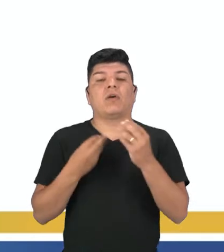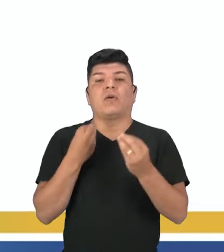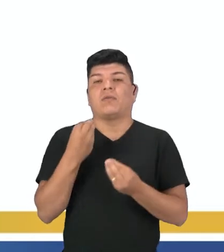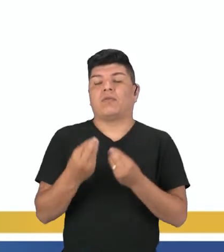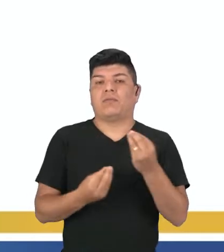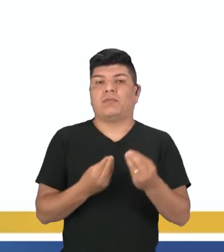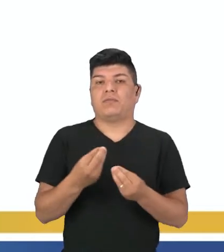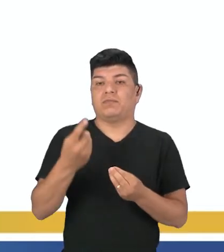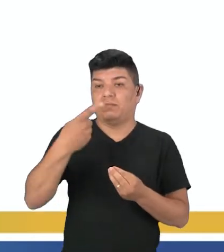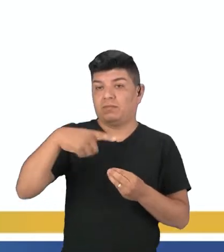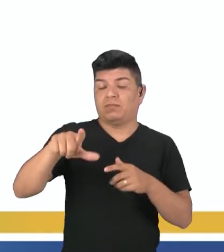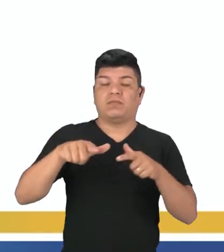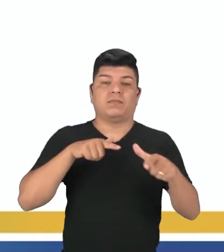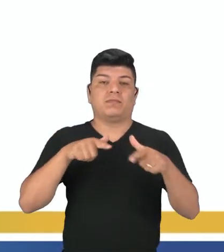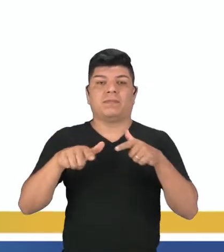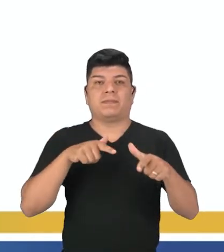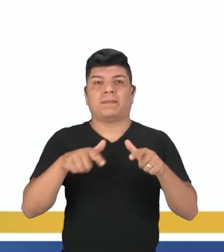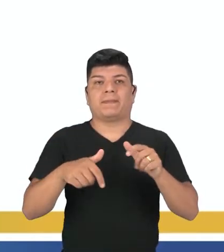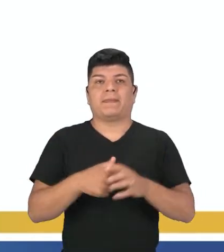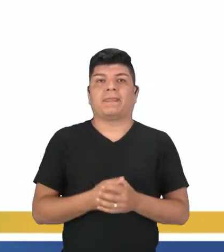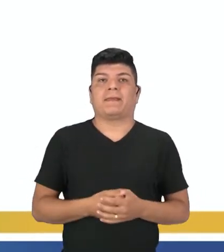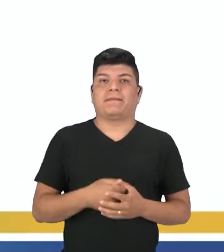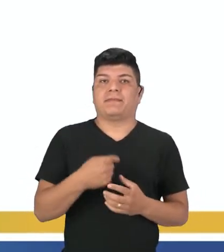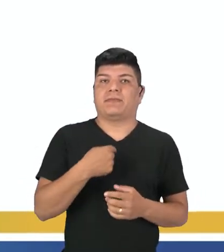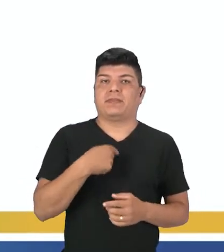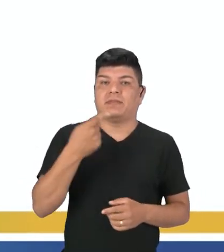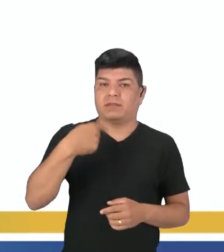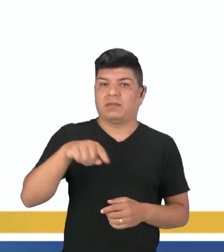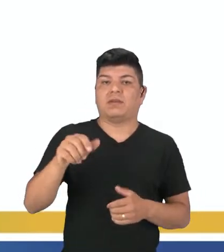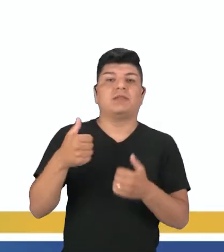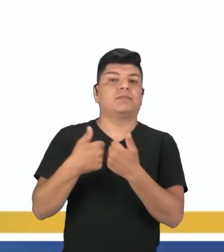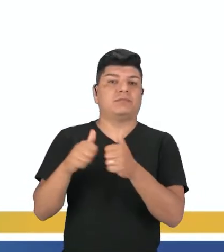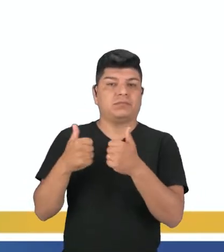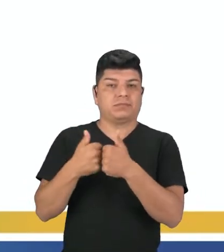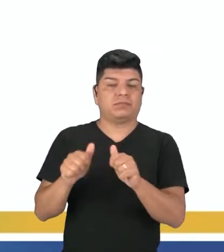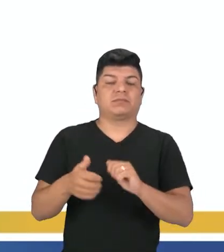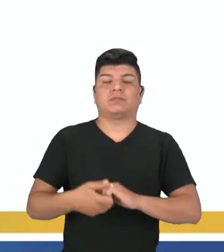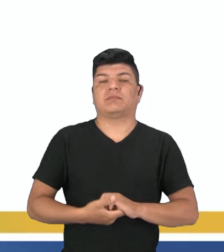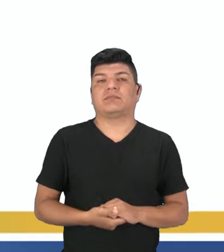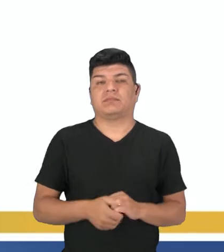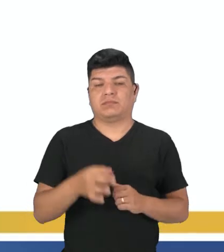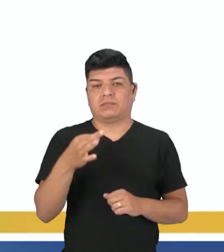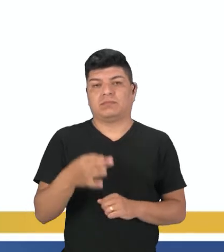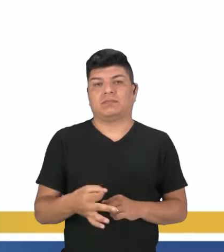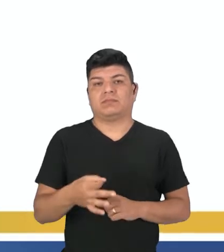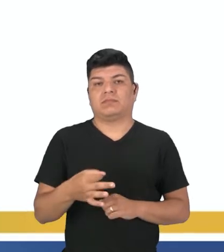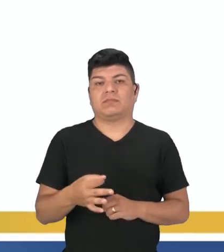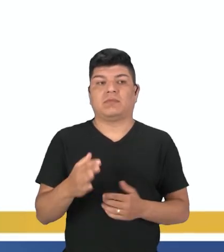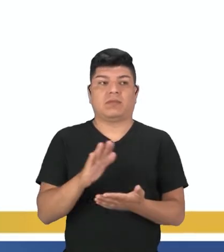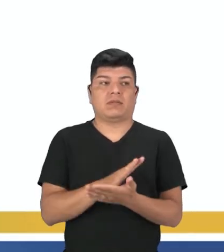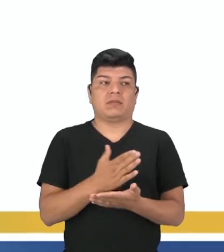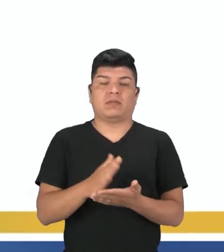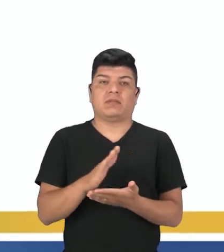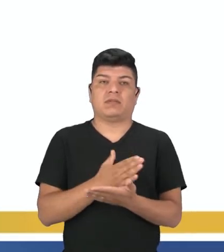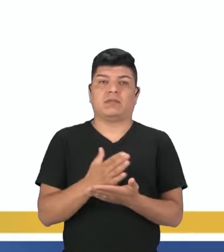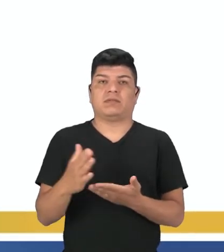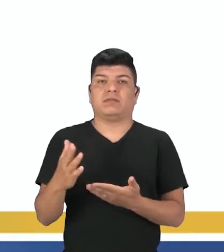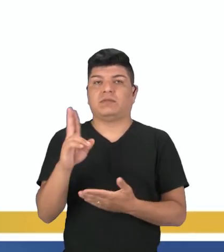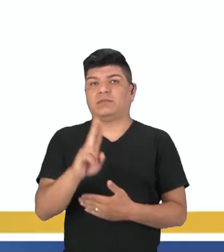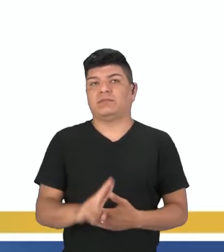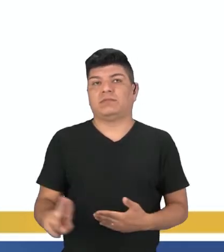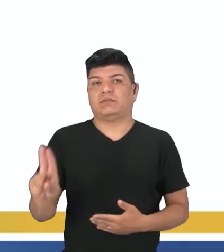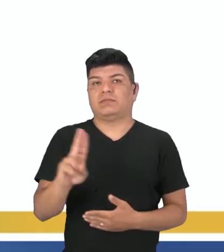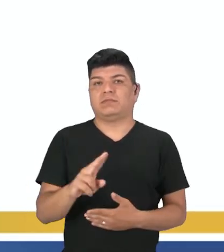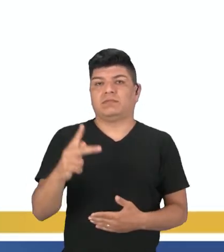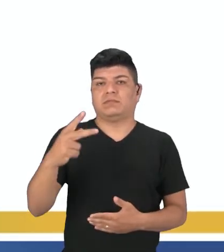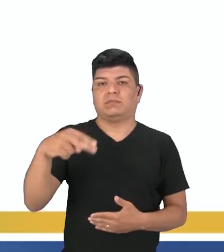Como você vai para o trabalho? I go to work by bus. Eu vou para o trabalho de ônibus, certo? Então aí algumas formas de nós